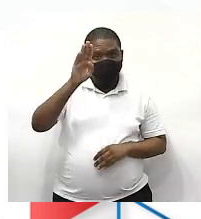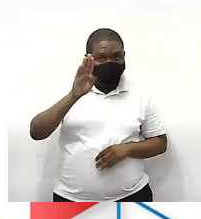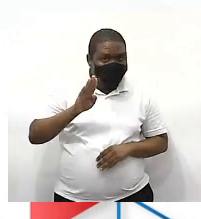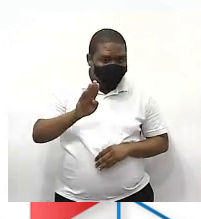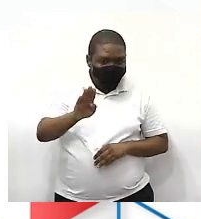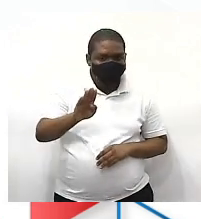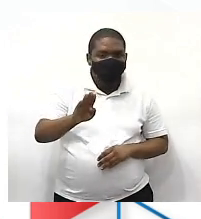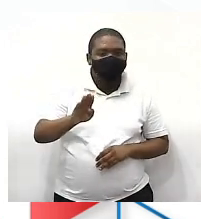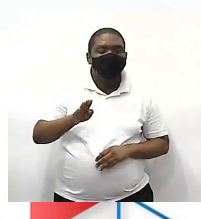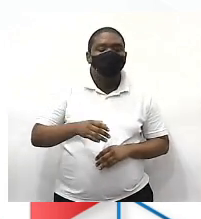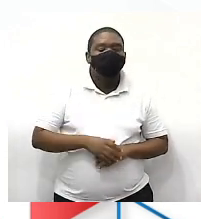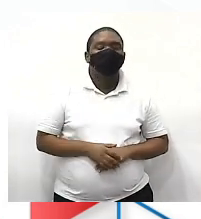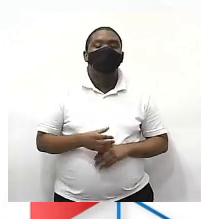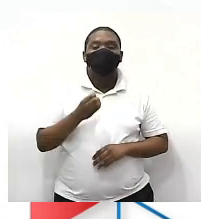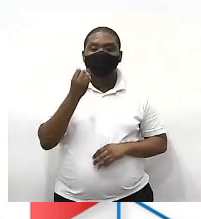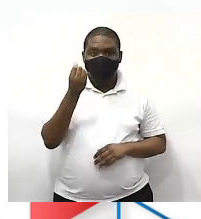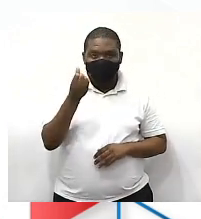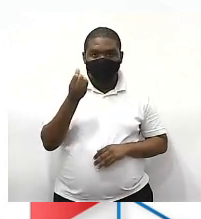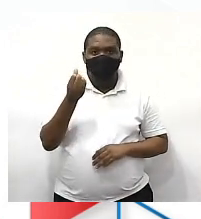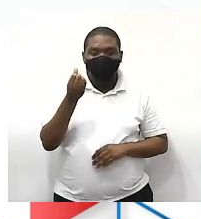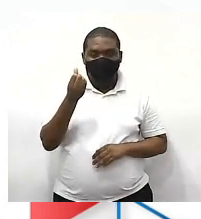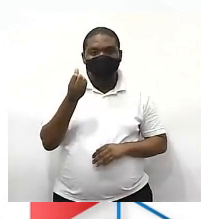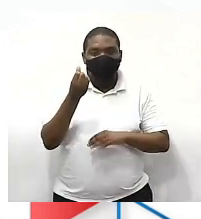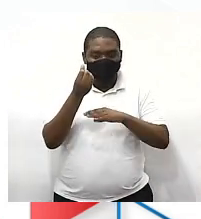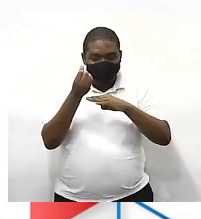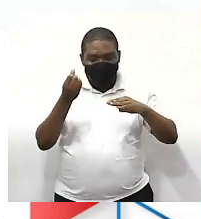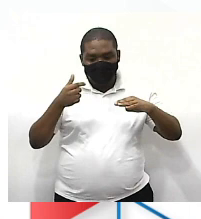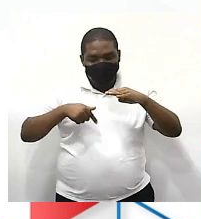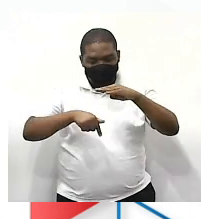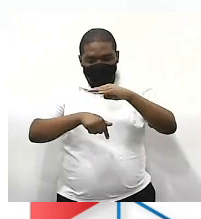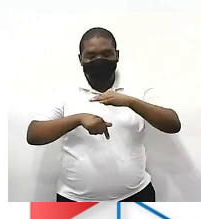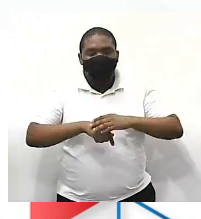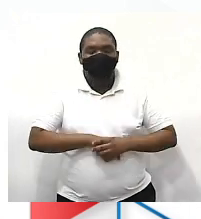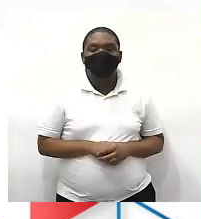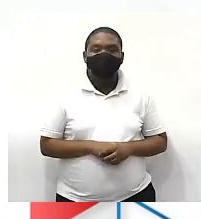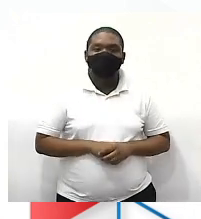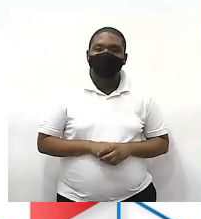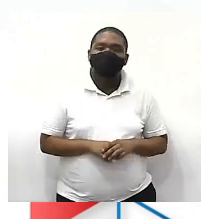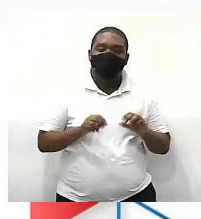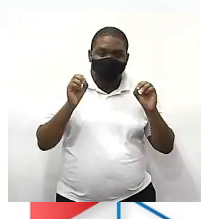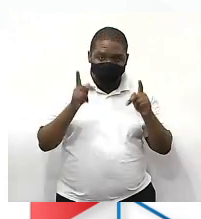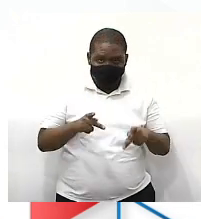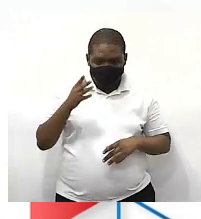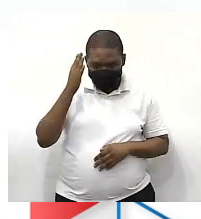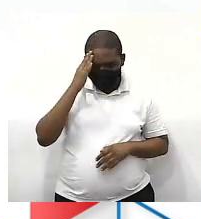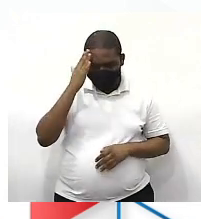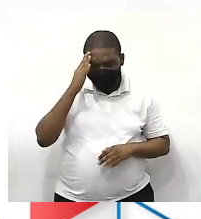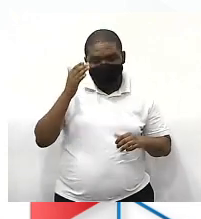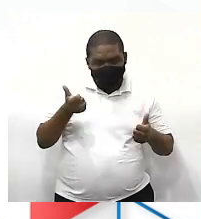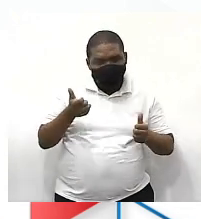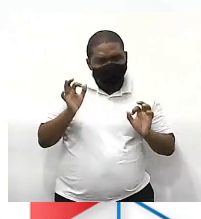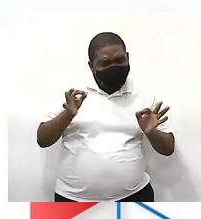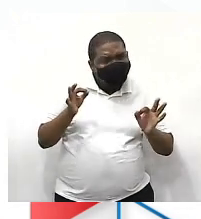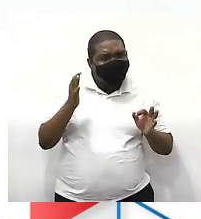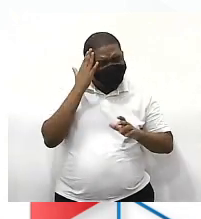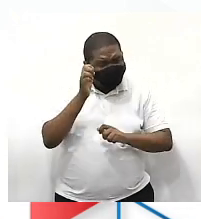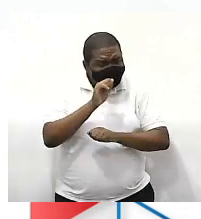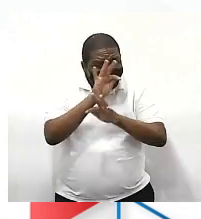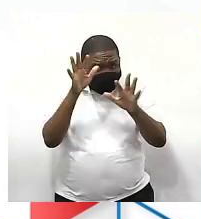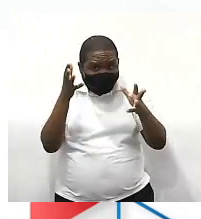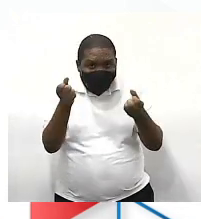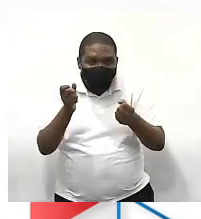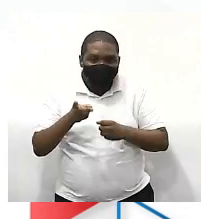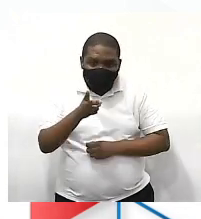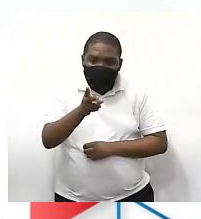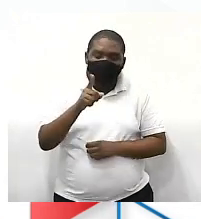letra B, 6 sétimos, é assim que a gente lê. Fechou? Deu para entender? Tá tranquilo até agora? Vamos seguir que a